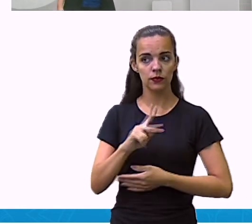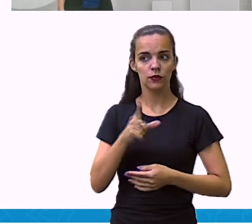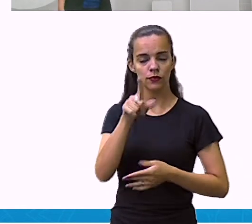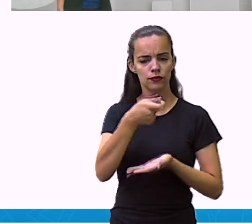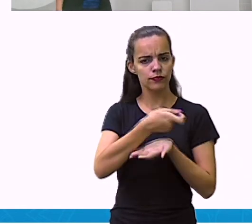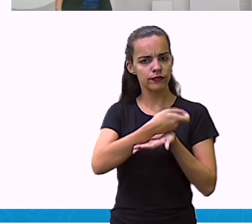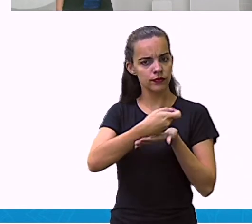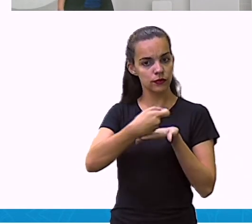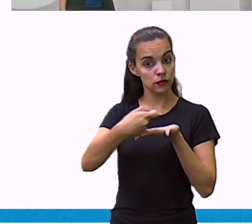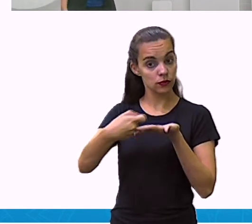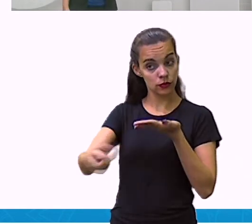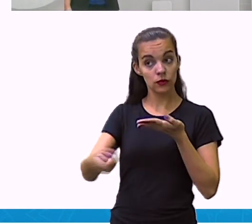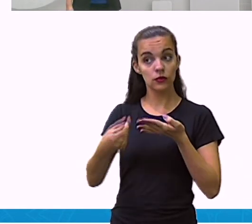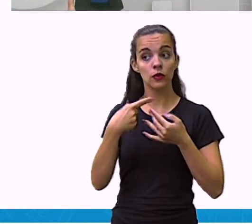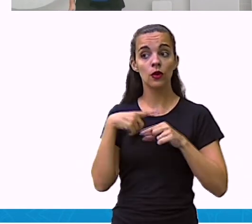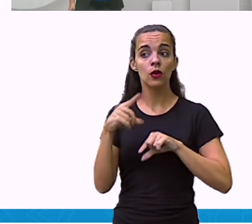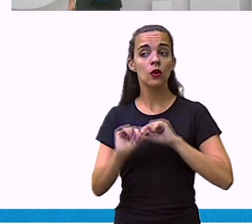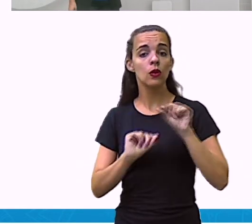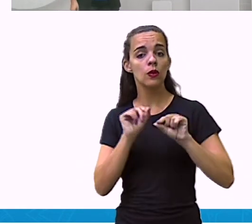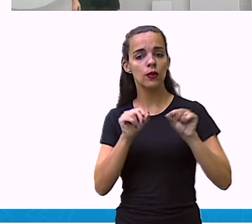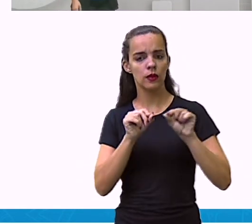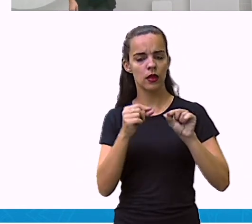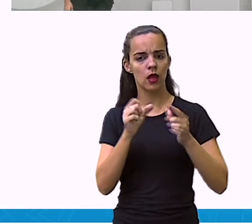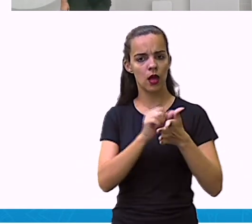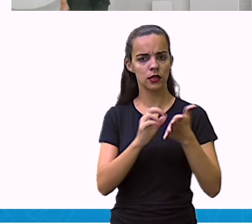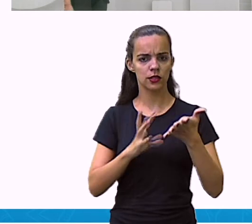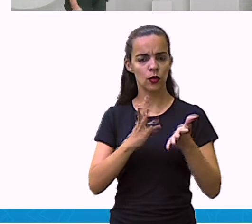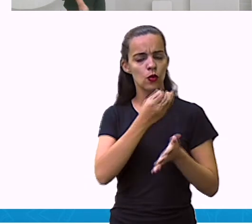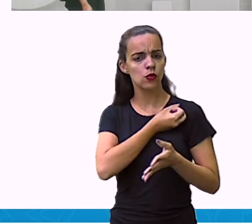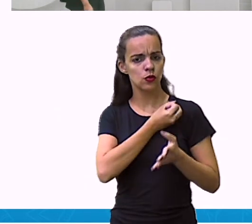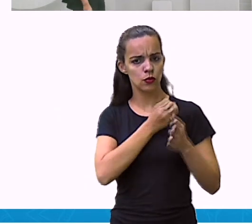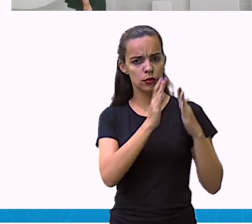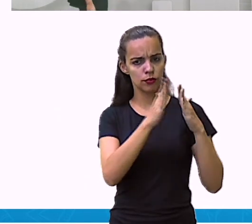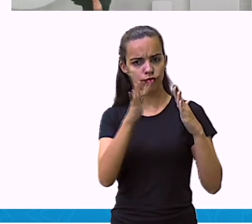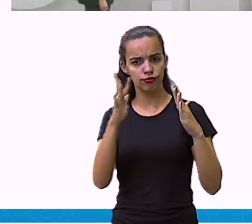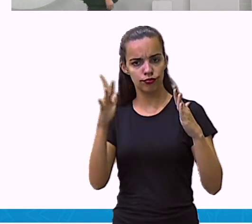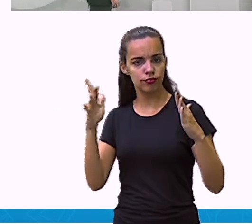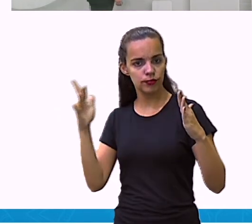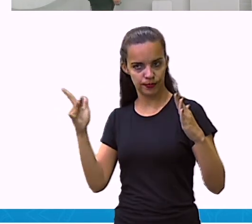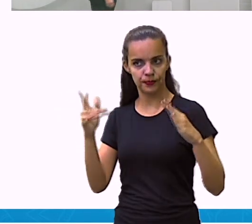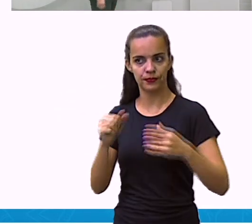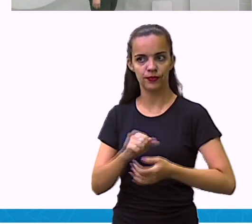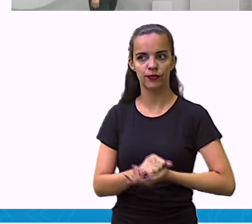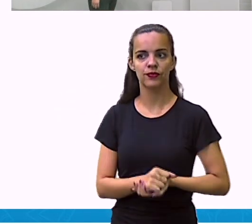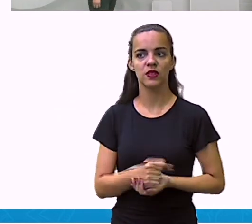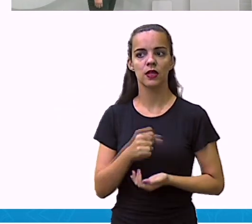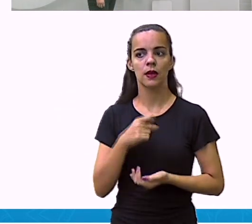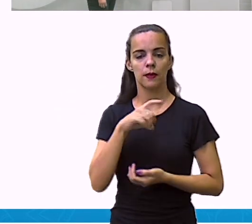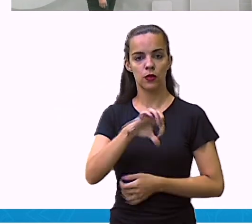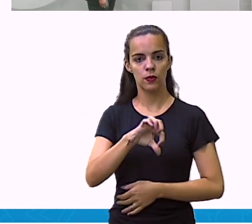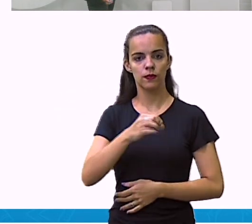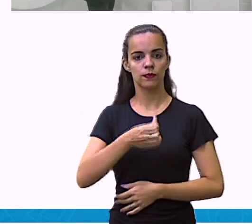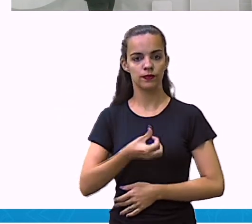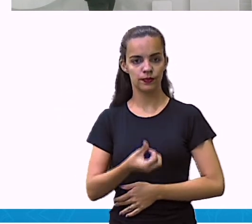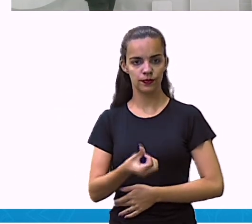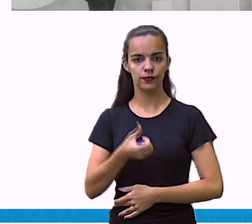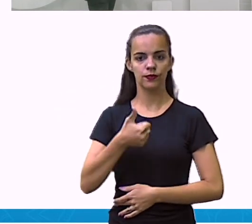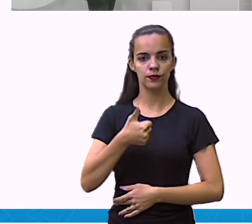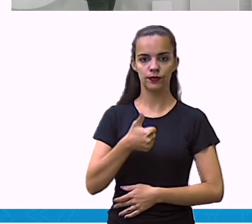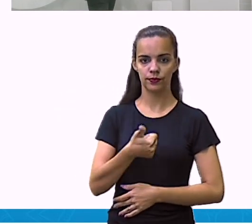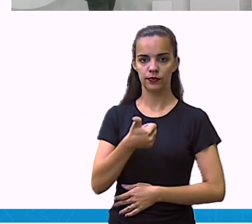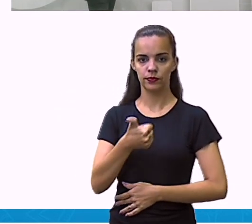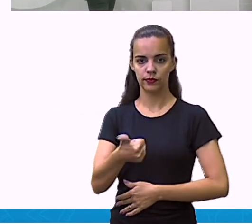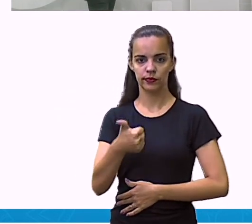anotar juntamente comigo esses números. Os números que aqui aparecem são 9, 6,